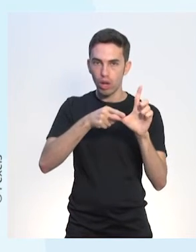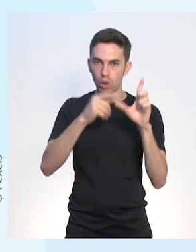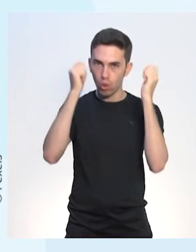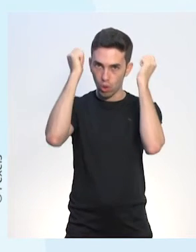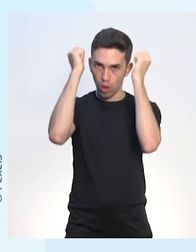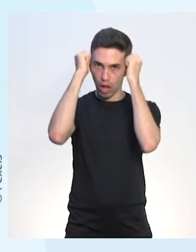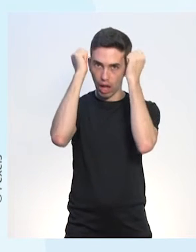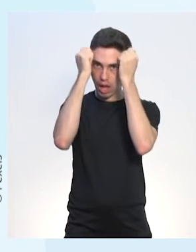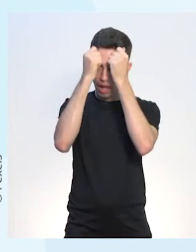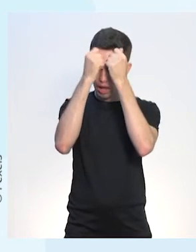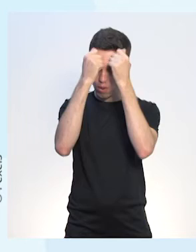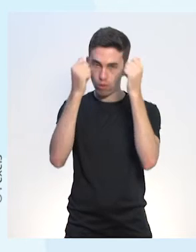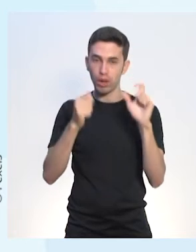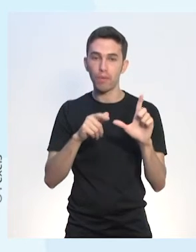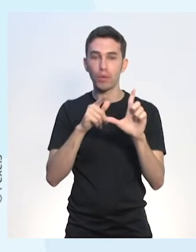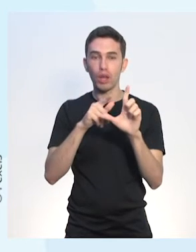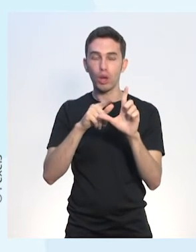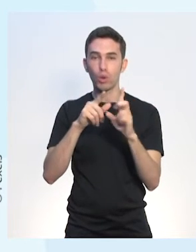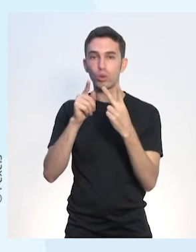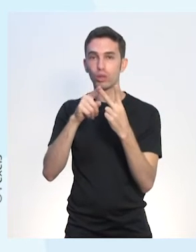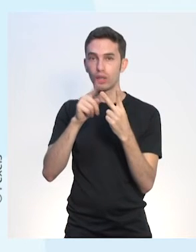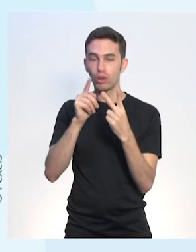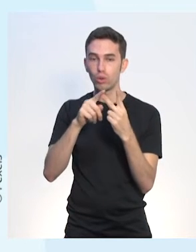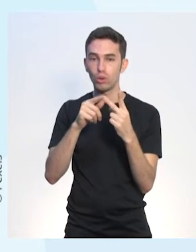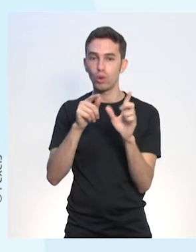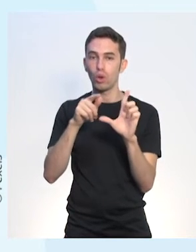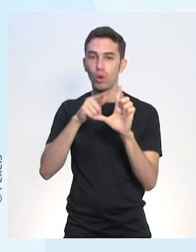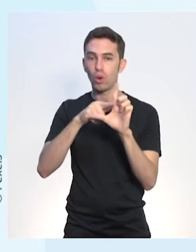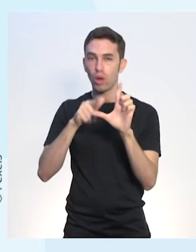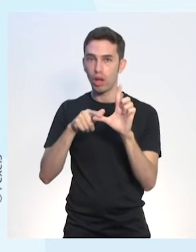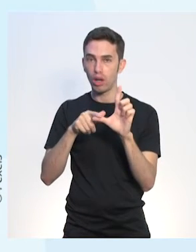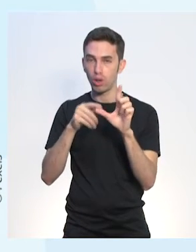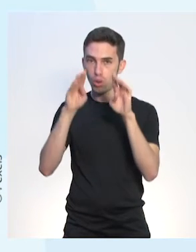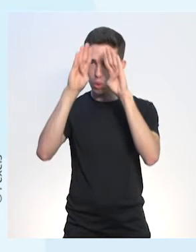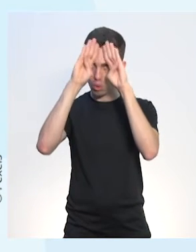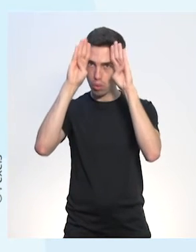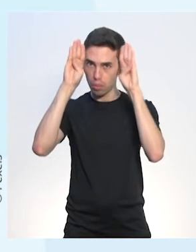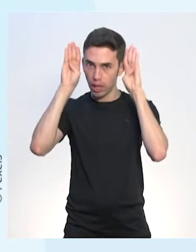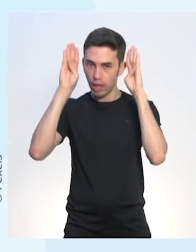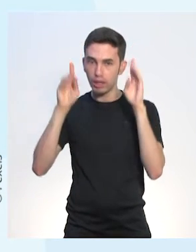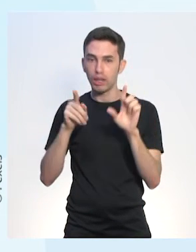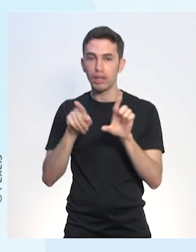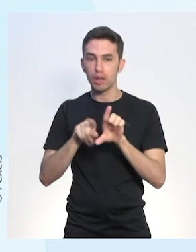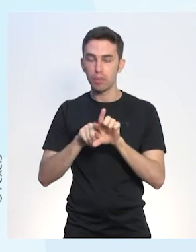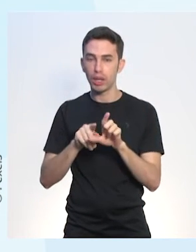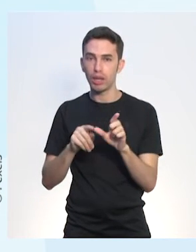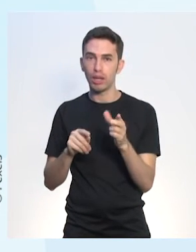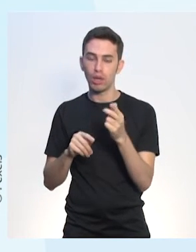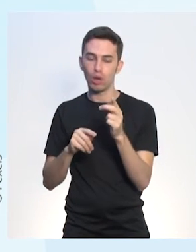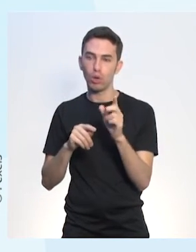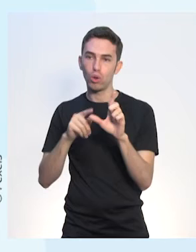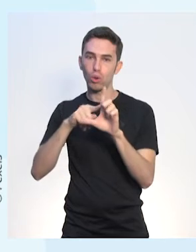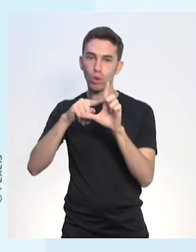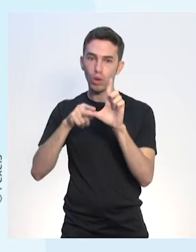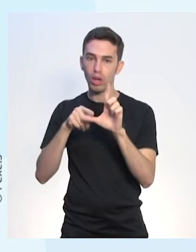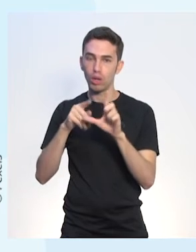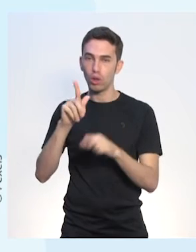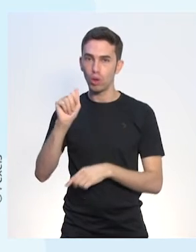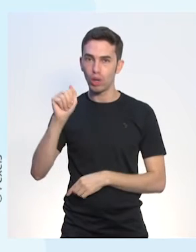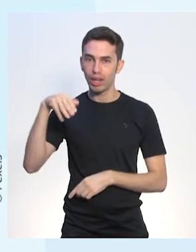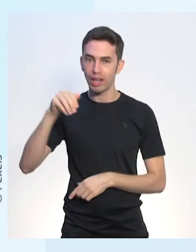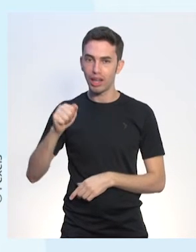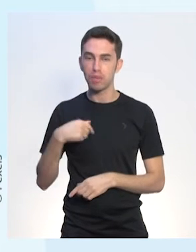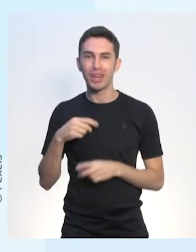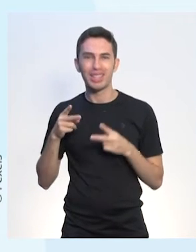triângulo, mais o outro, que é o beta, mais o outro, que é o gama, sempre tem que dar